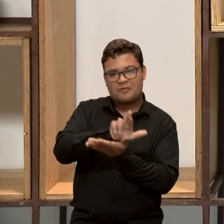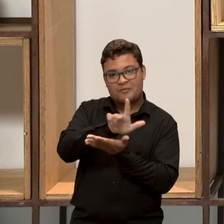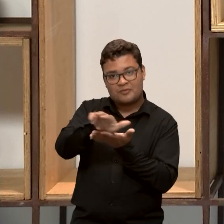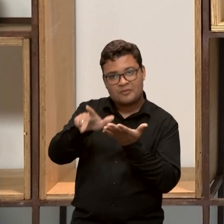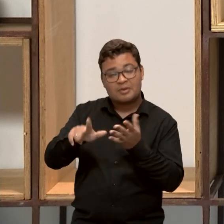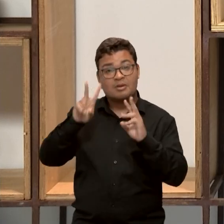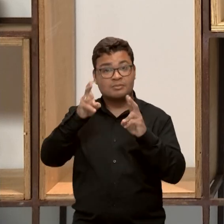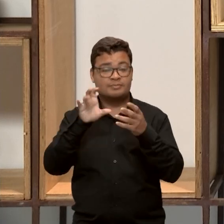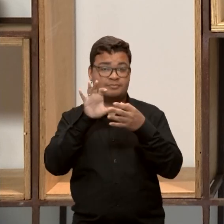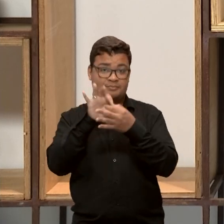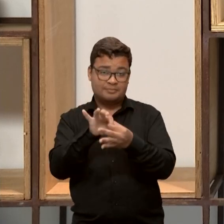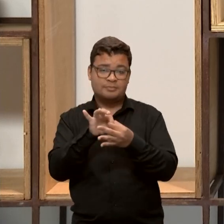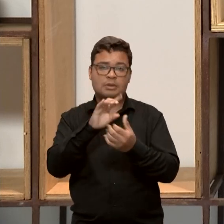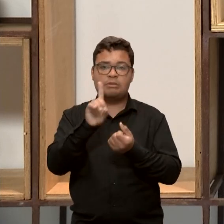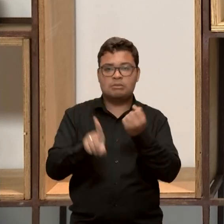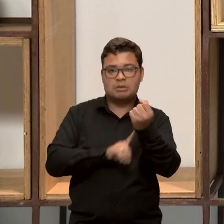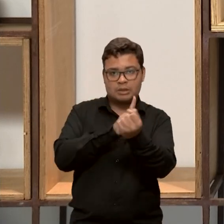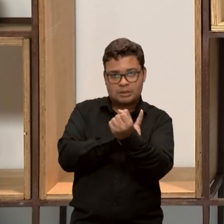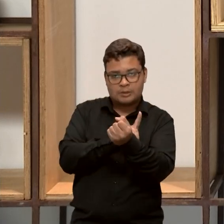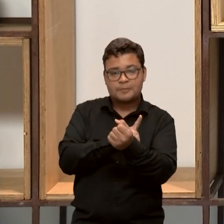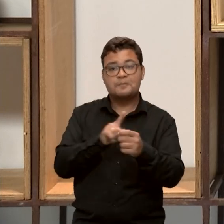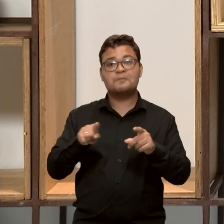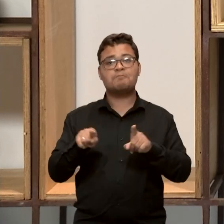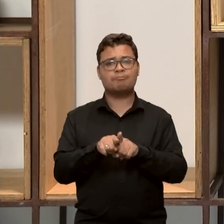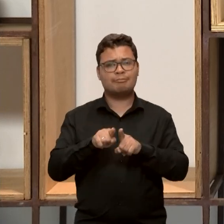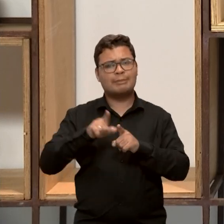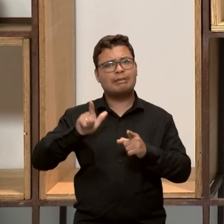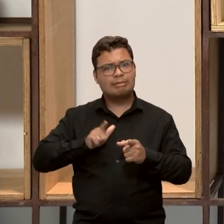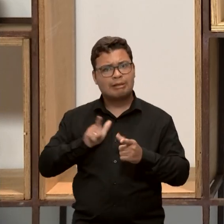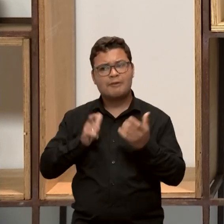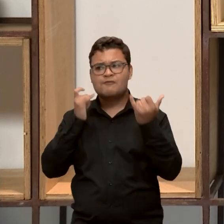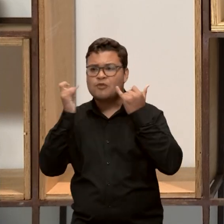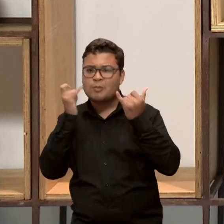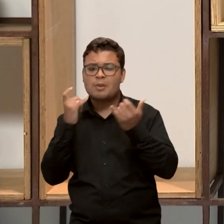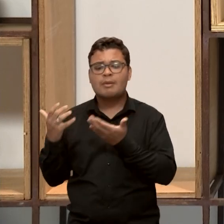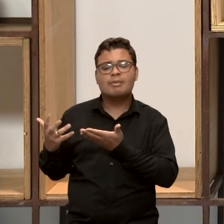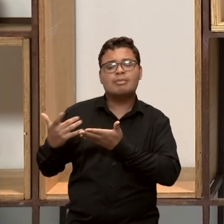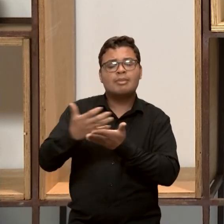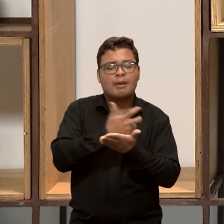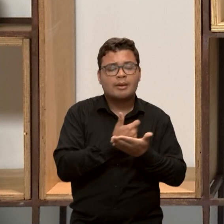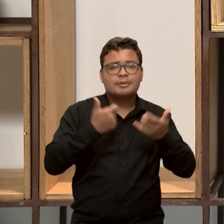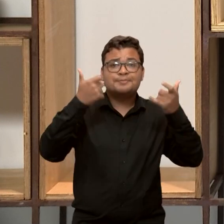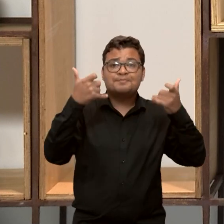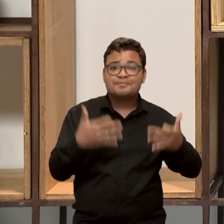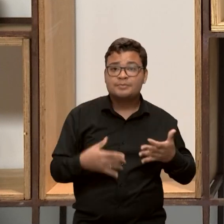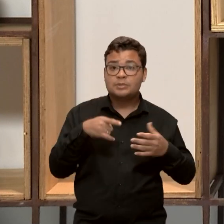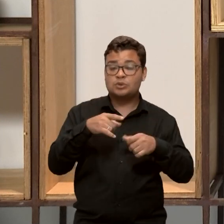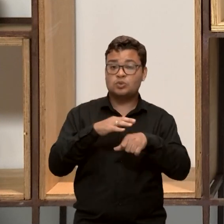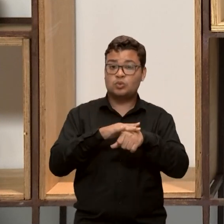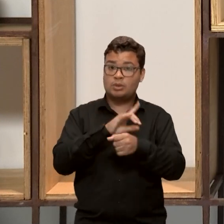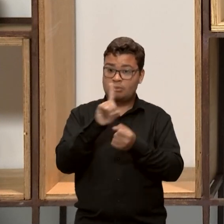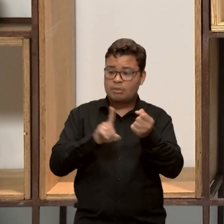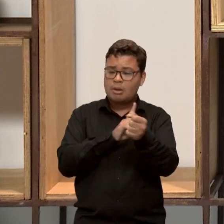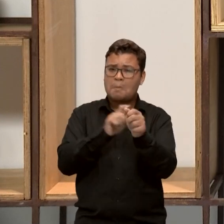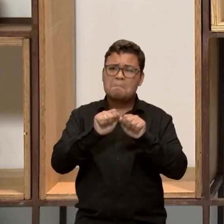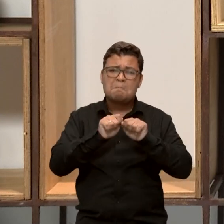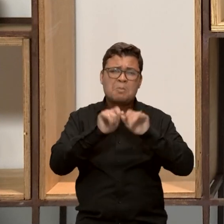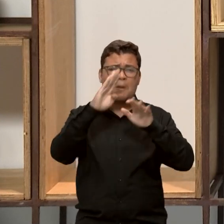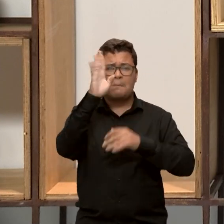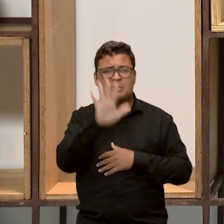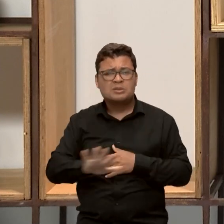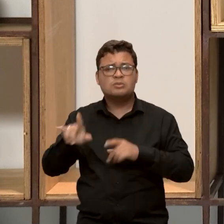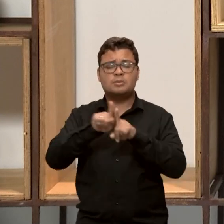À disposição. Obrigada. Boa tarde a todos. Boa tarde, Mariana. Bom, eu espero que você continue com a gente e acompanhe